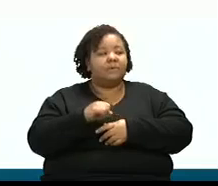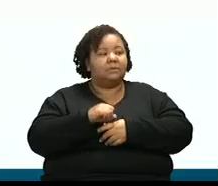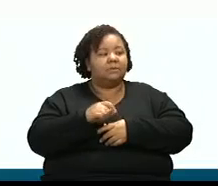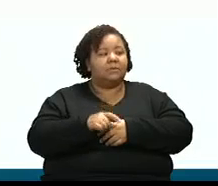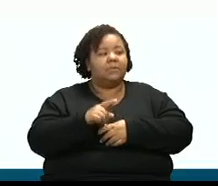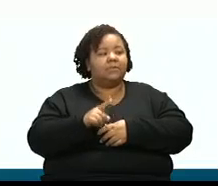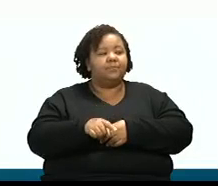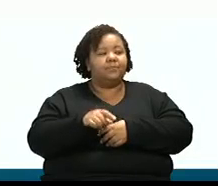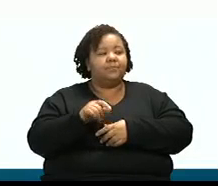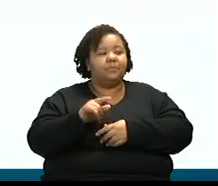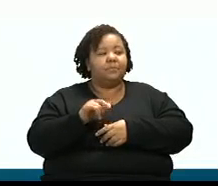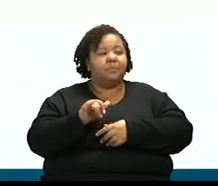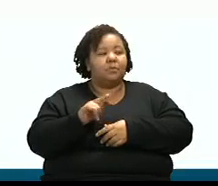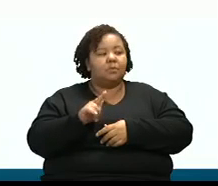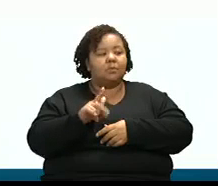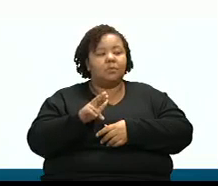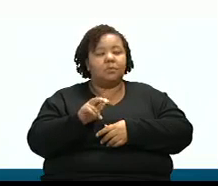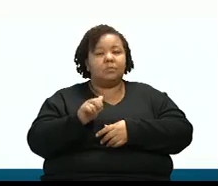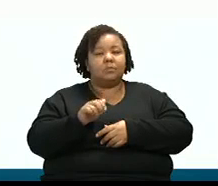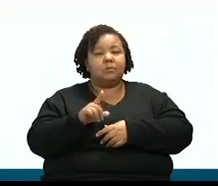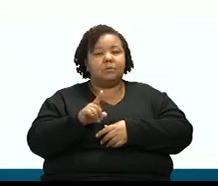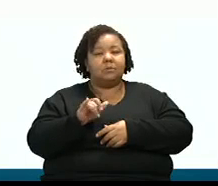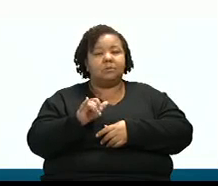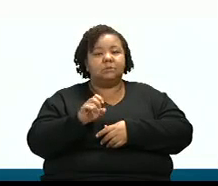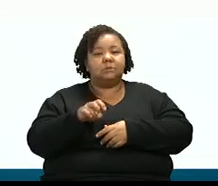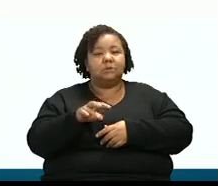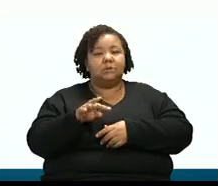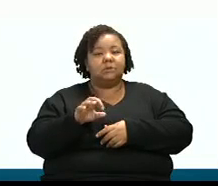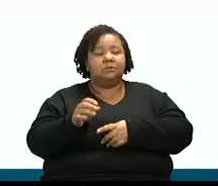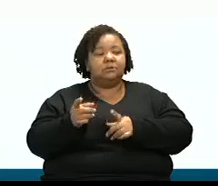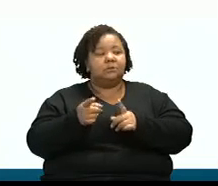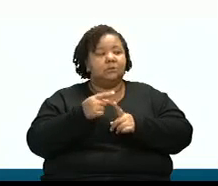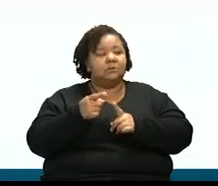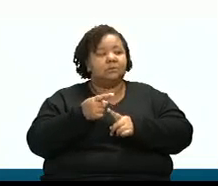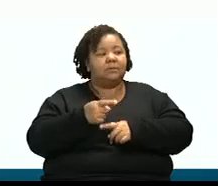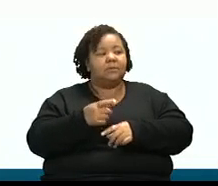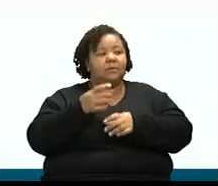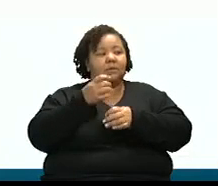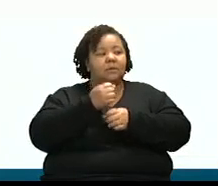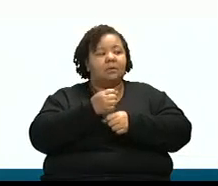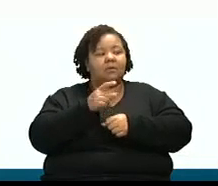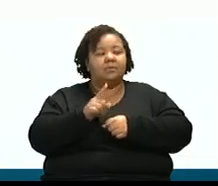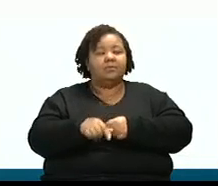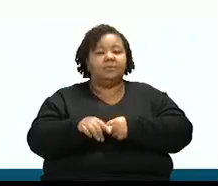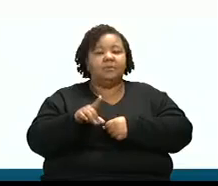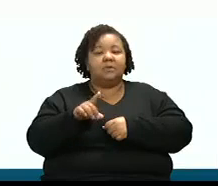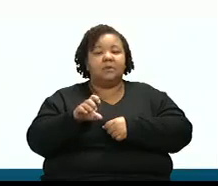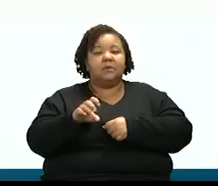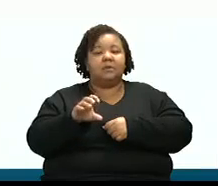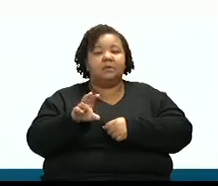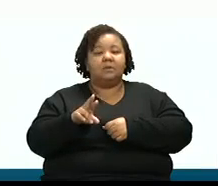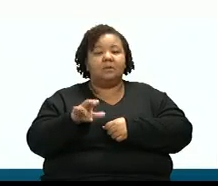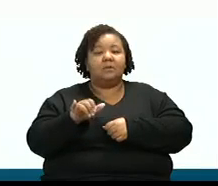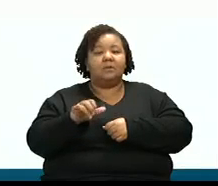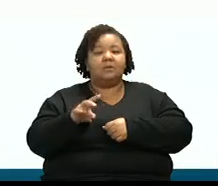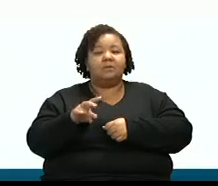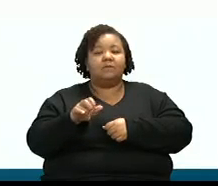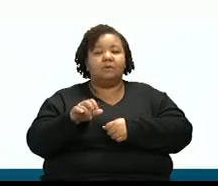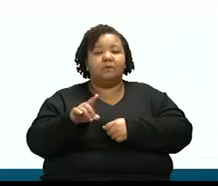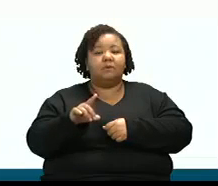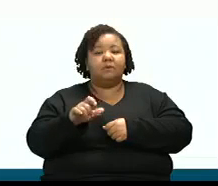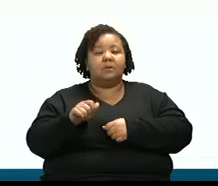por um gradiente, essa primeira componente do campo é a derivada da função potencial em relação a